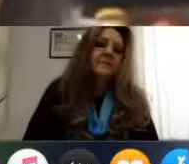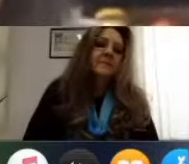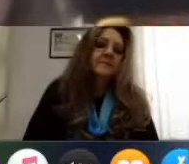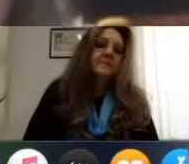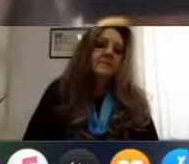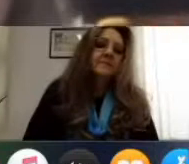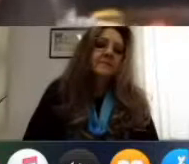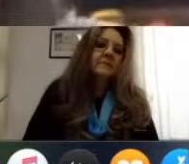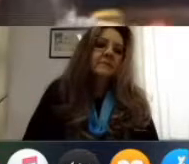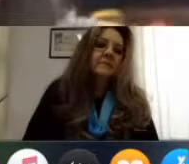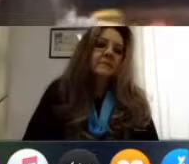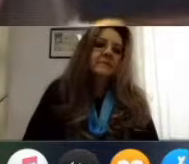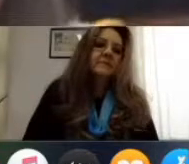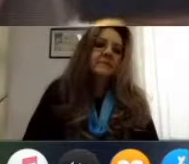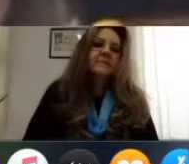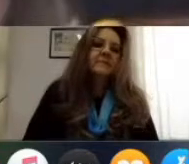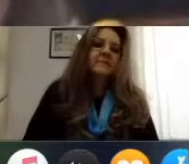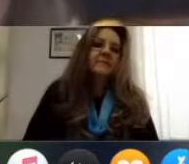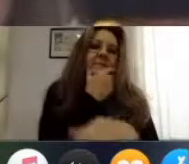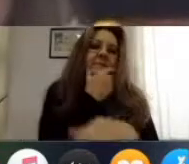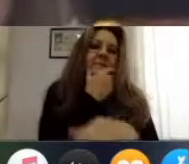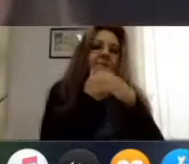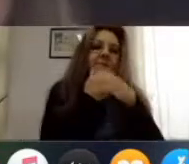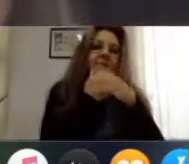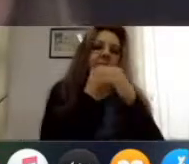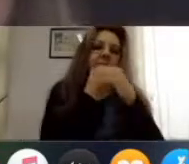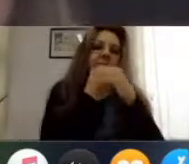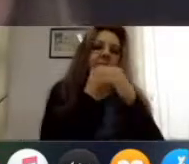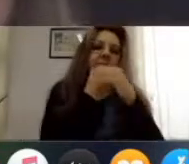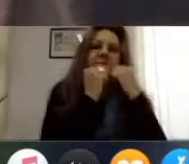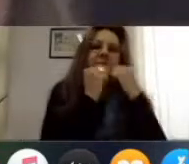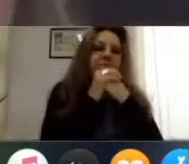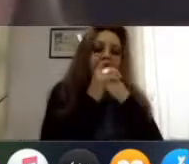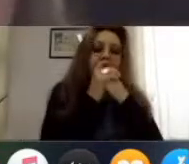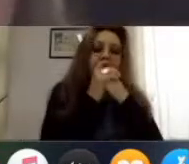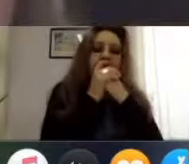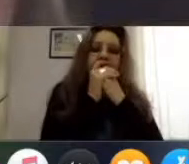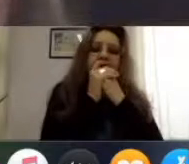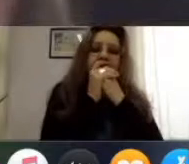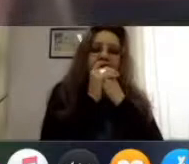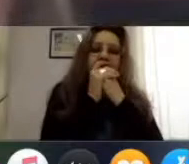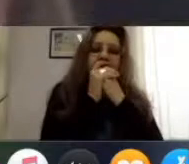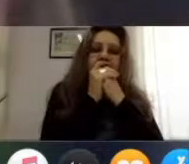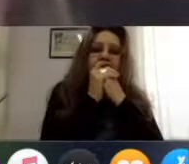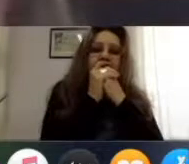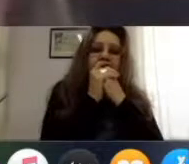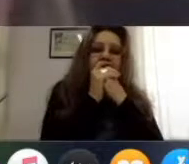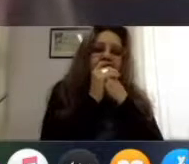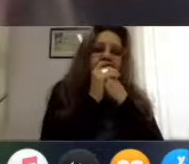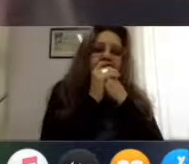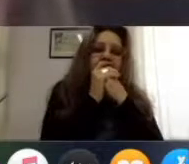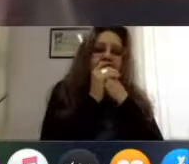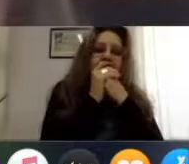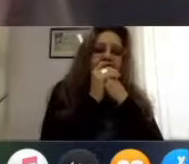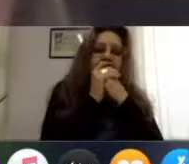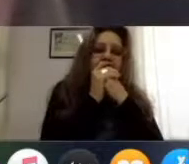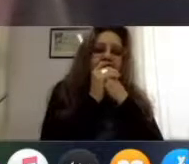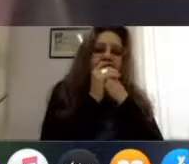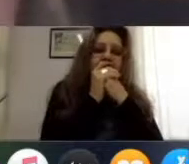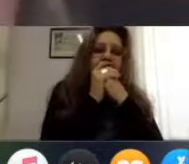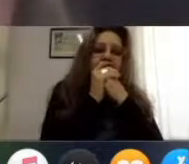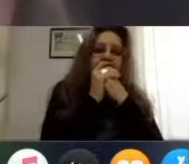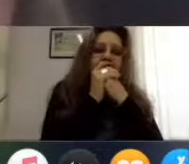num menorzinho, e acho que o vírus está mostrando isso, porque é um vírus super simples, é um vírus envelopado que a gente consegue